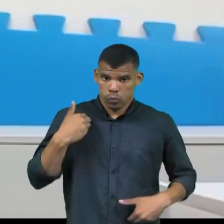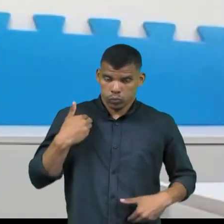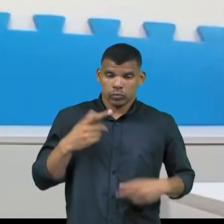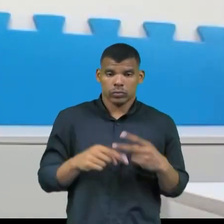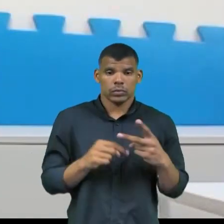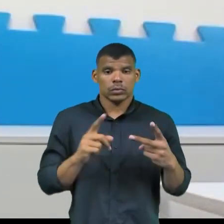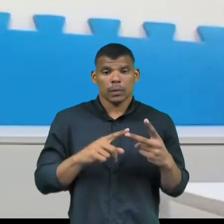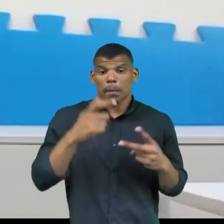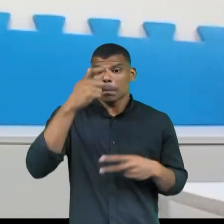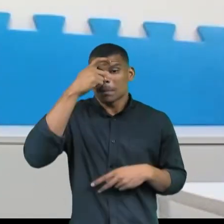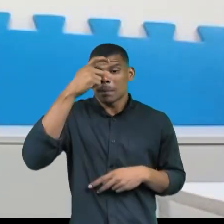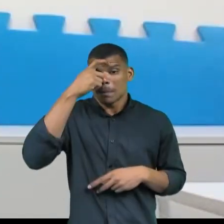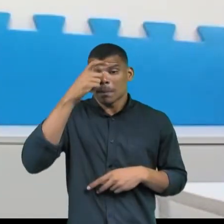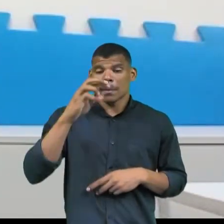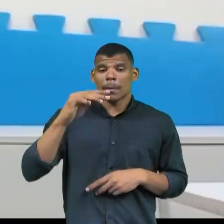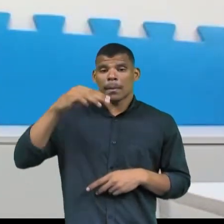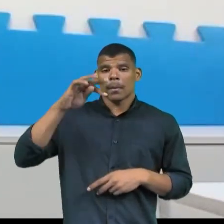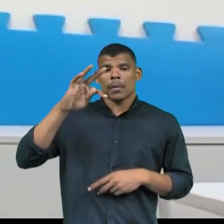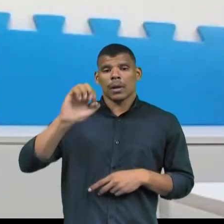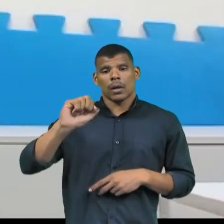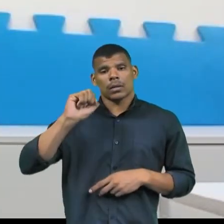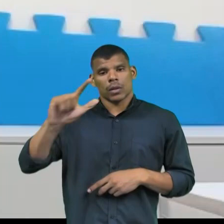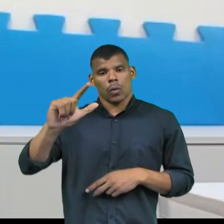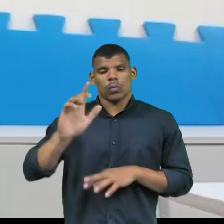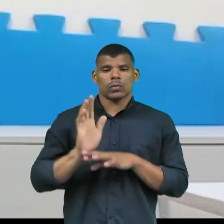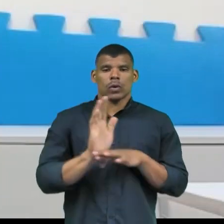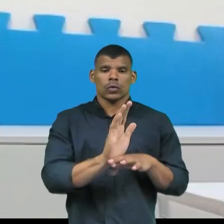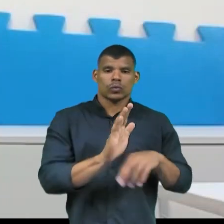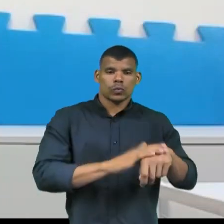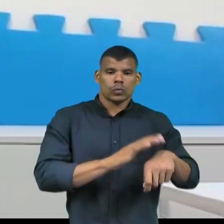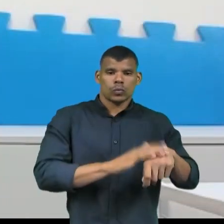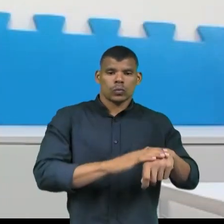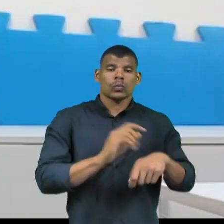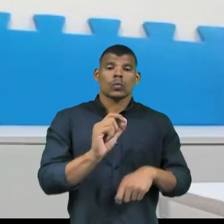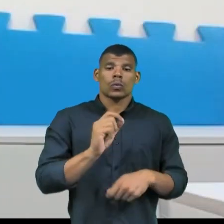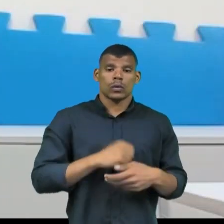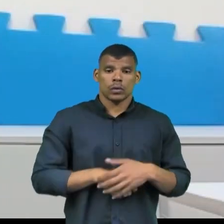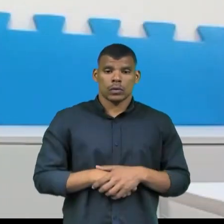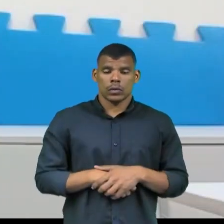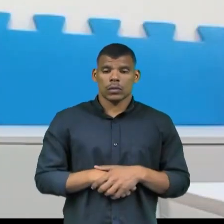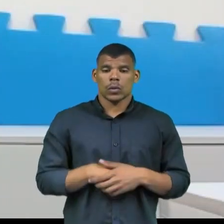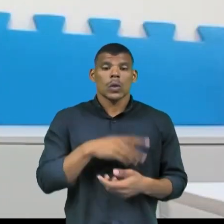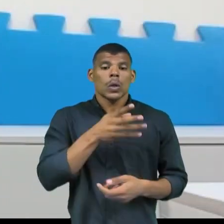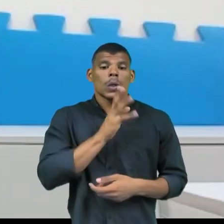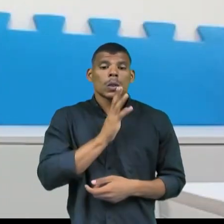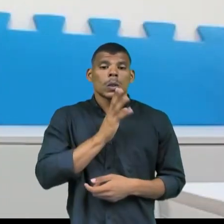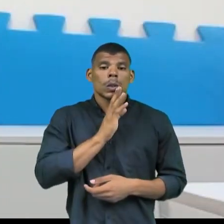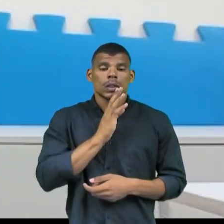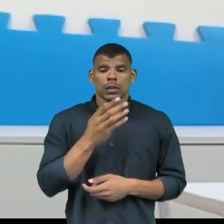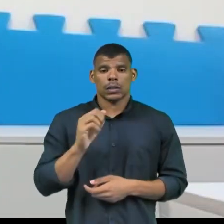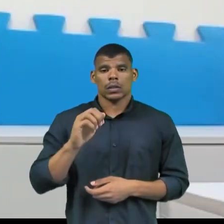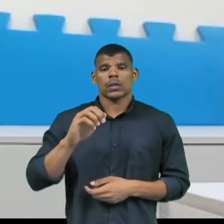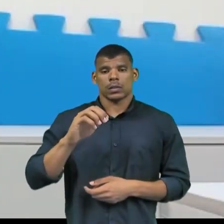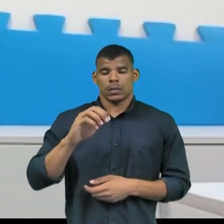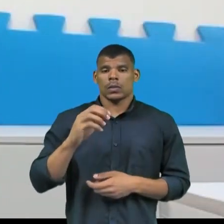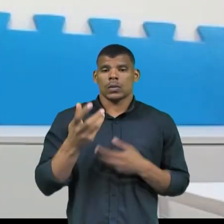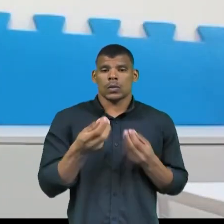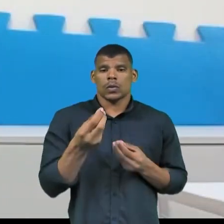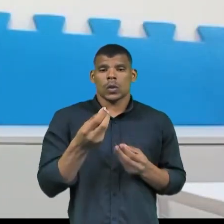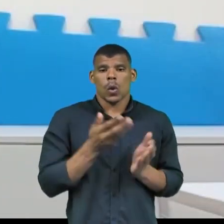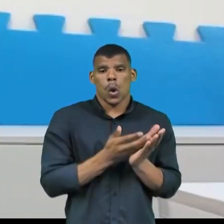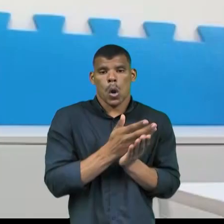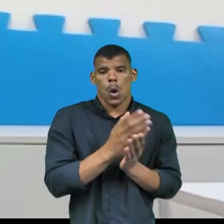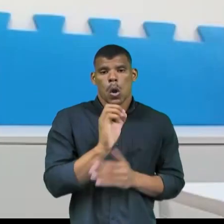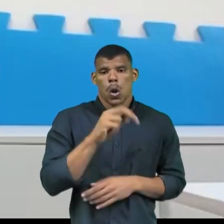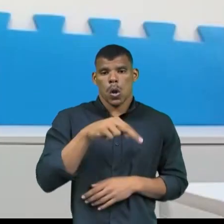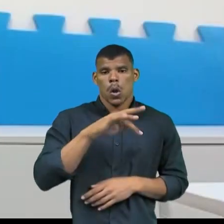mental desse indivíduo, para favorecer a esse indivíduo um processo de autoconhecimento, um processo de autoconfiança,